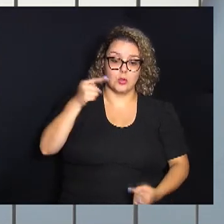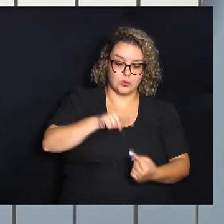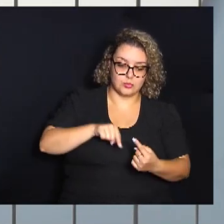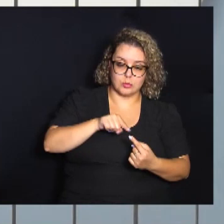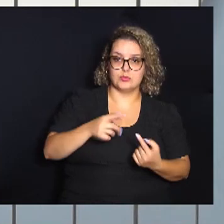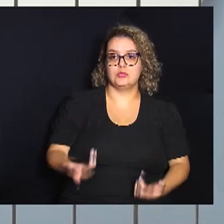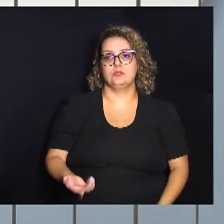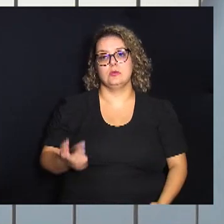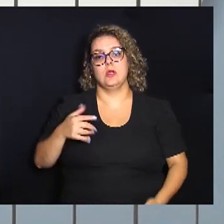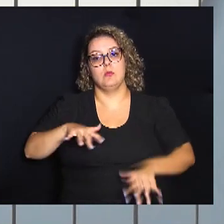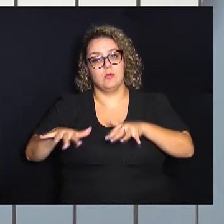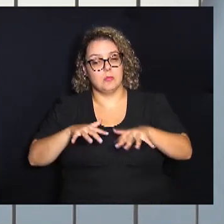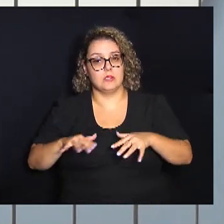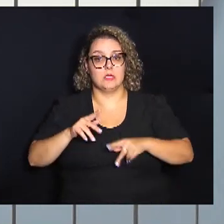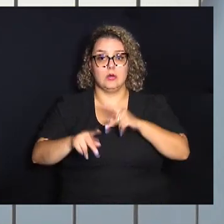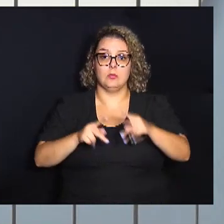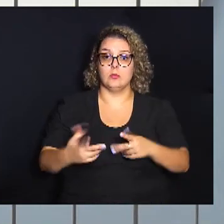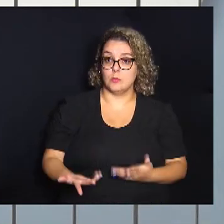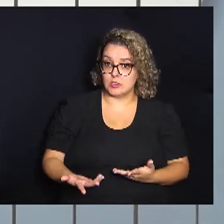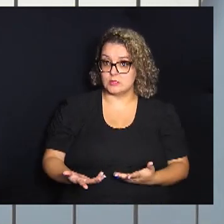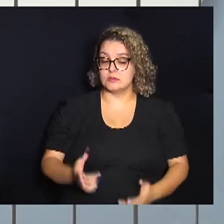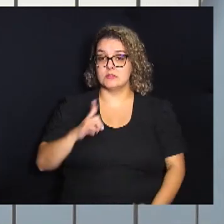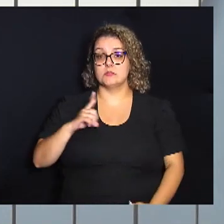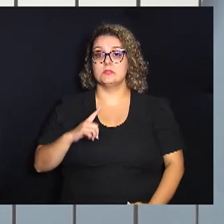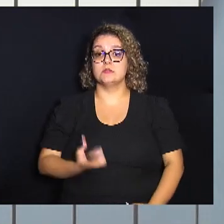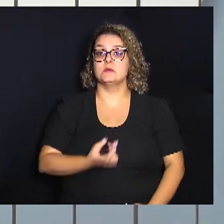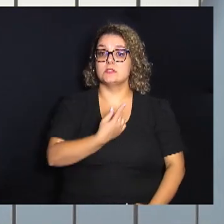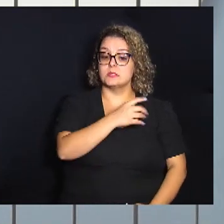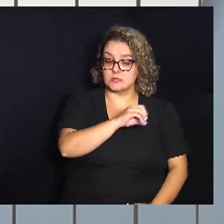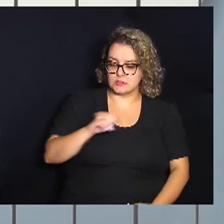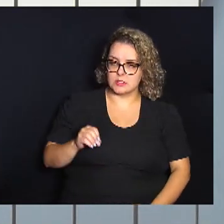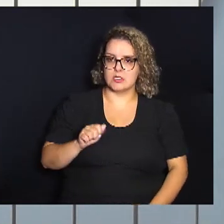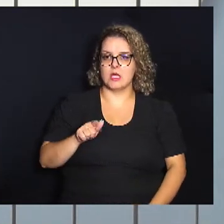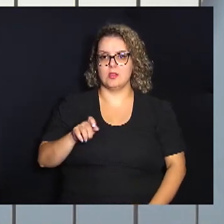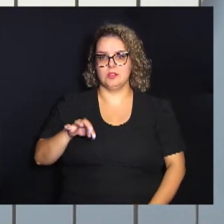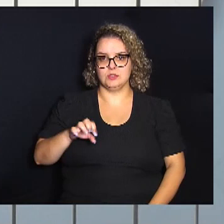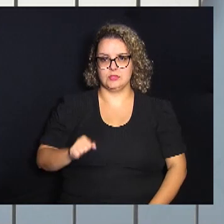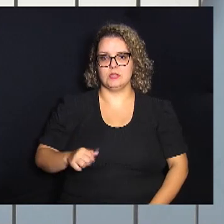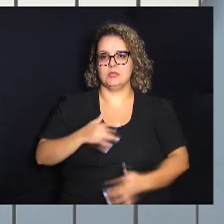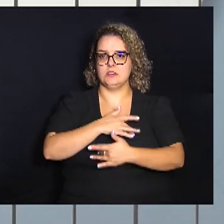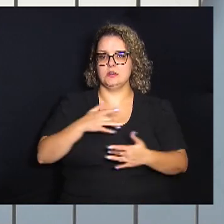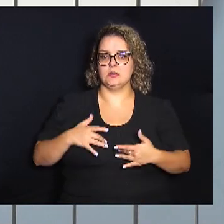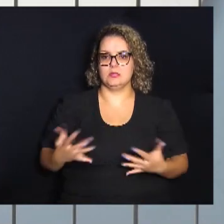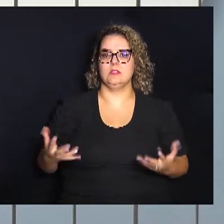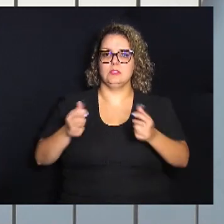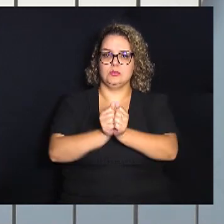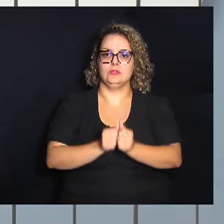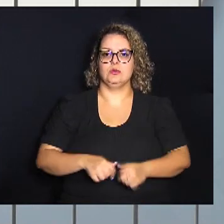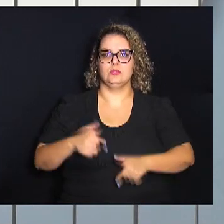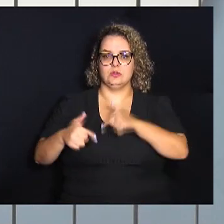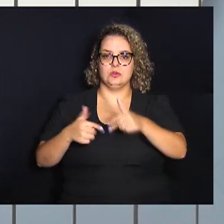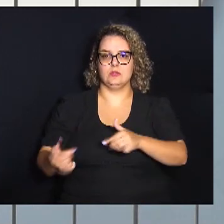mobilizar a população. Nós teremos aí pelo menos 100 agentes de saúde, incluindo trabalhadores de uma empresa